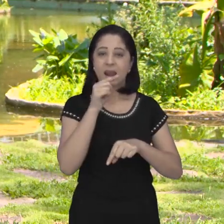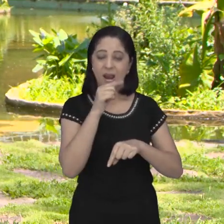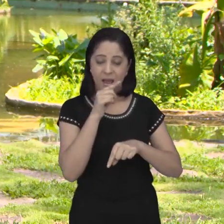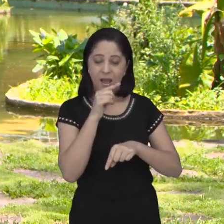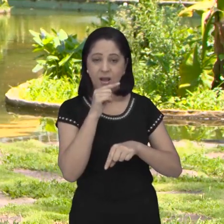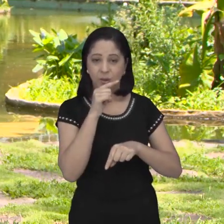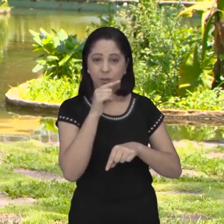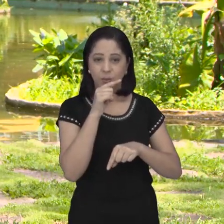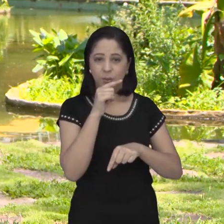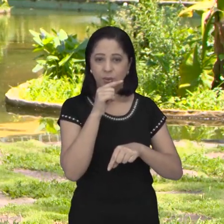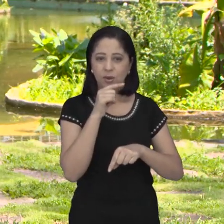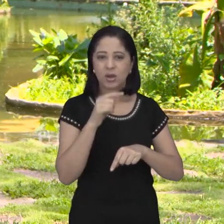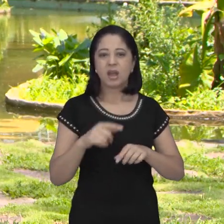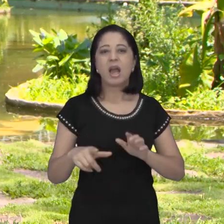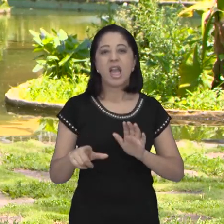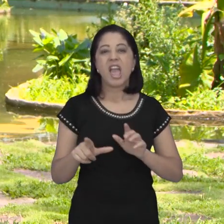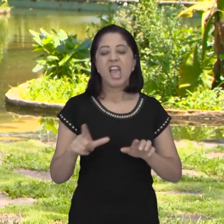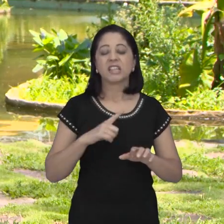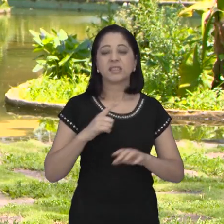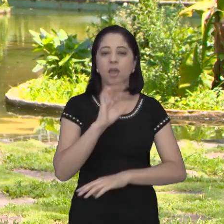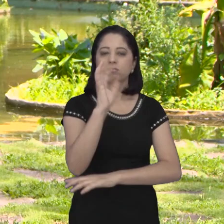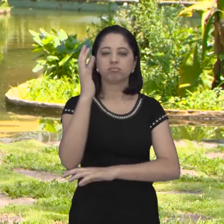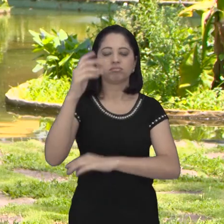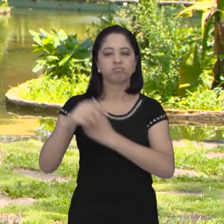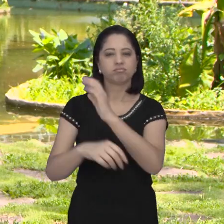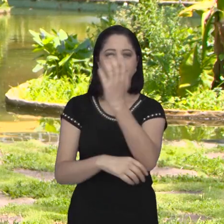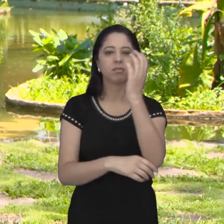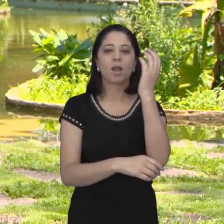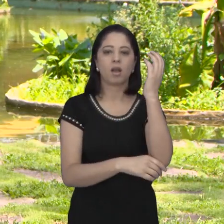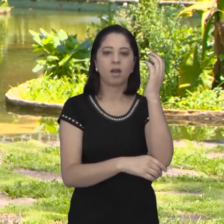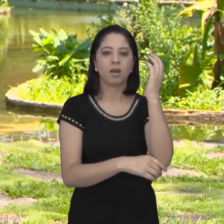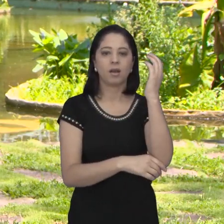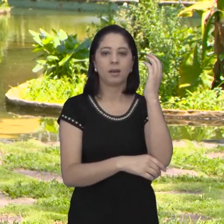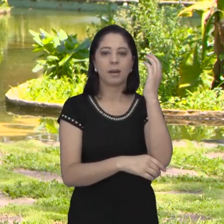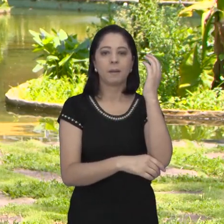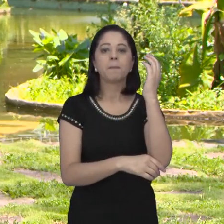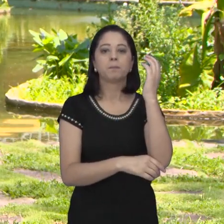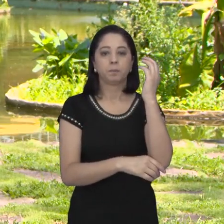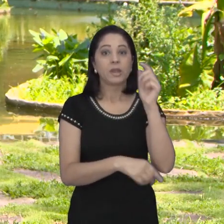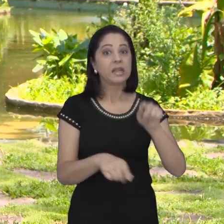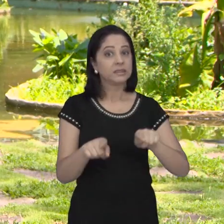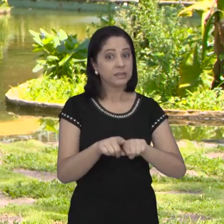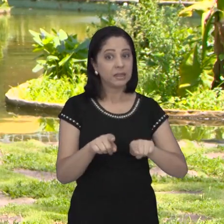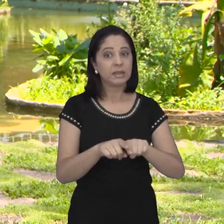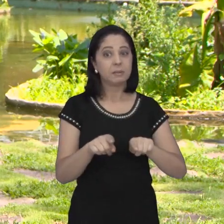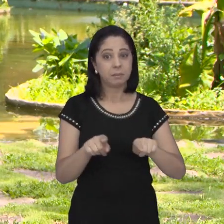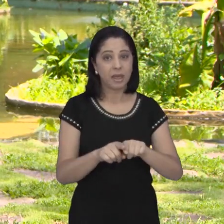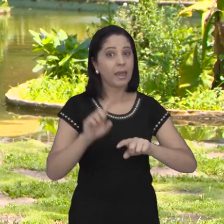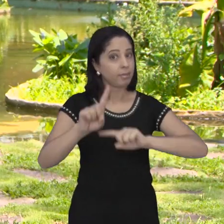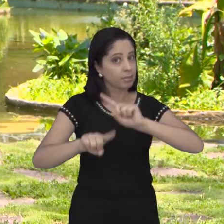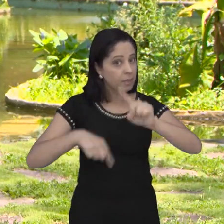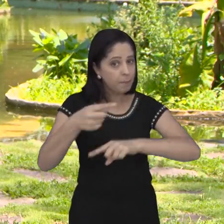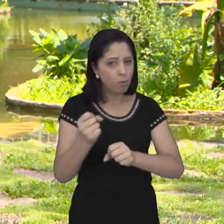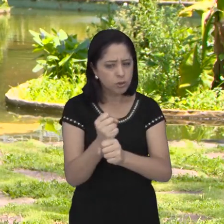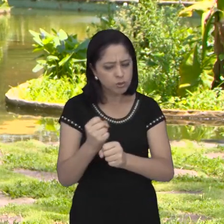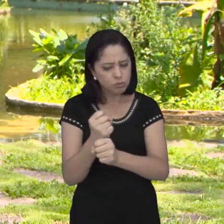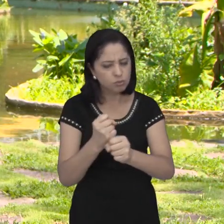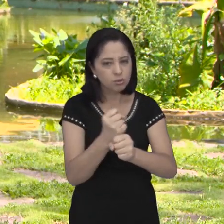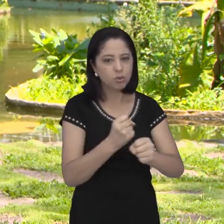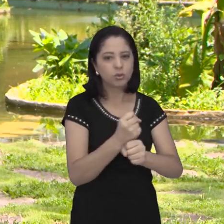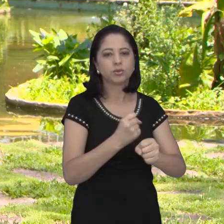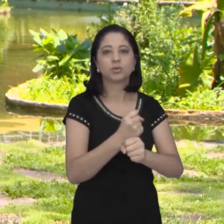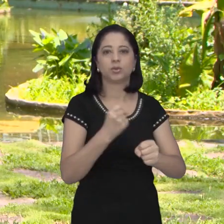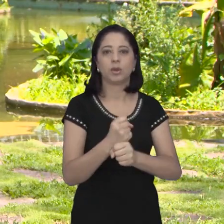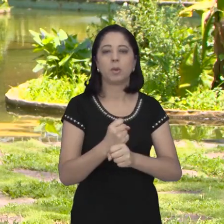tem a sua televisão, tem o seu computador, o seu quarto e elas ficam ensimesmadas. O que eu acho fantástico nesse tipo